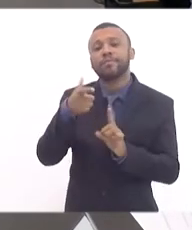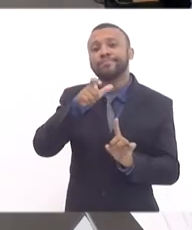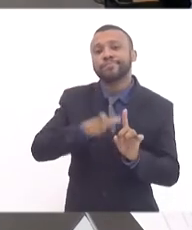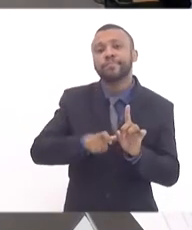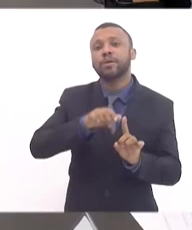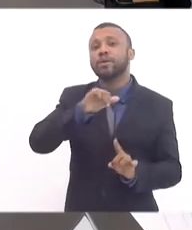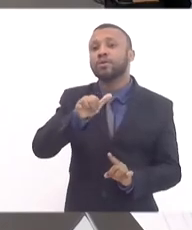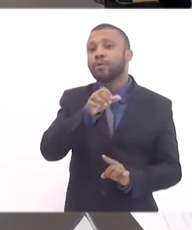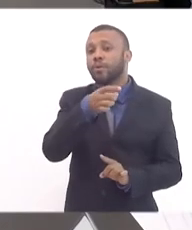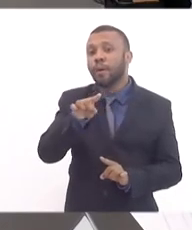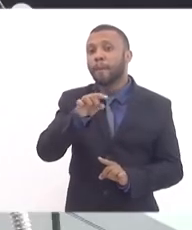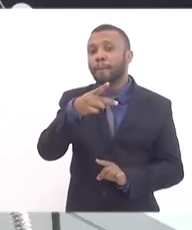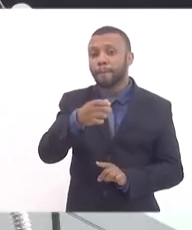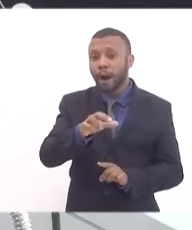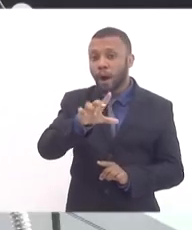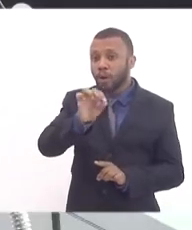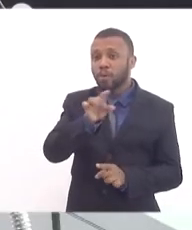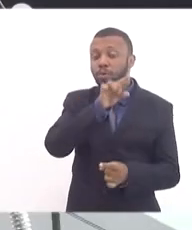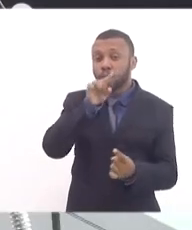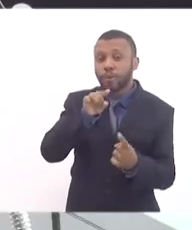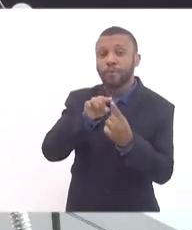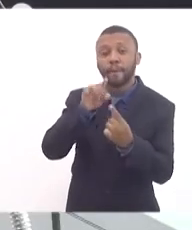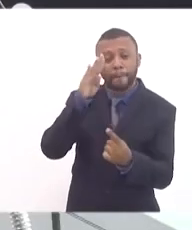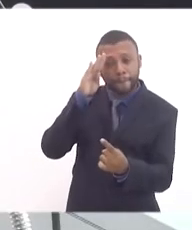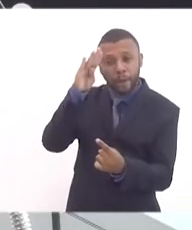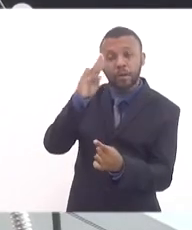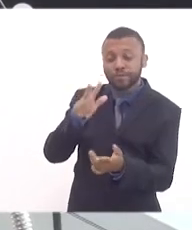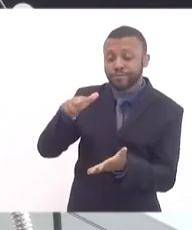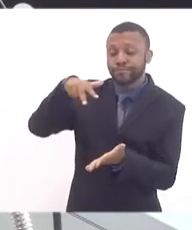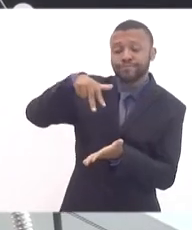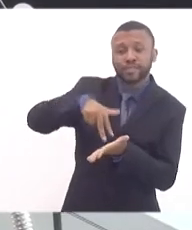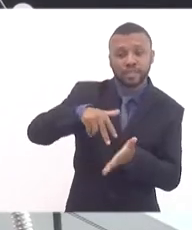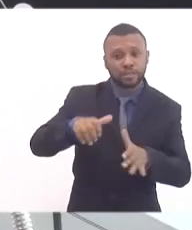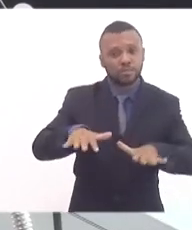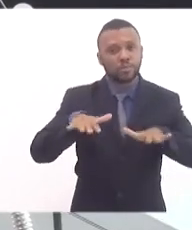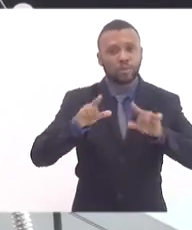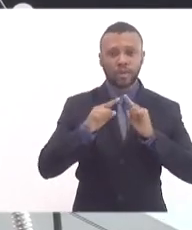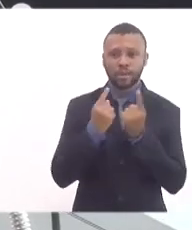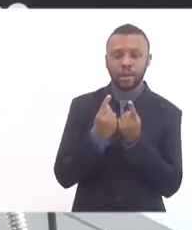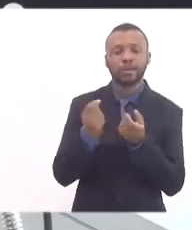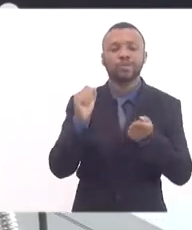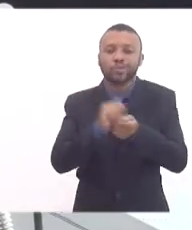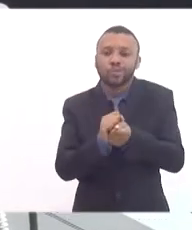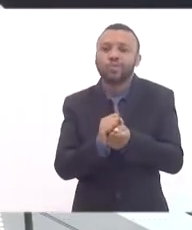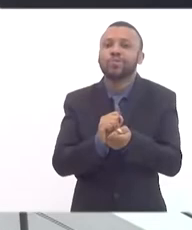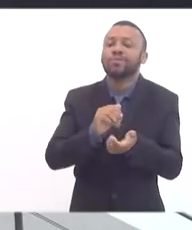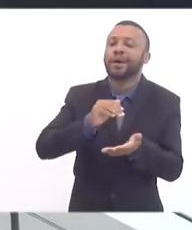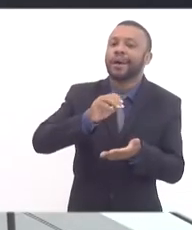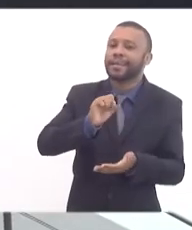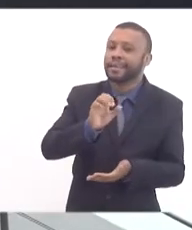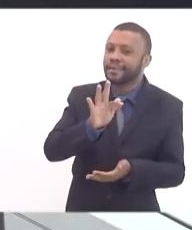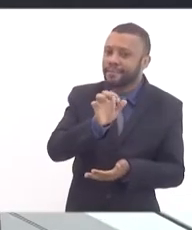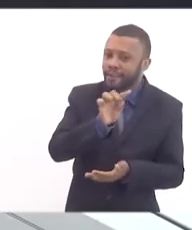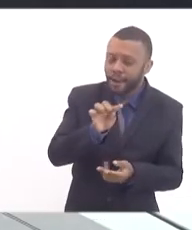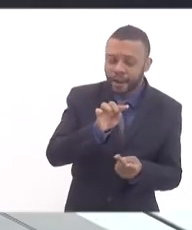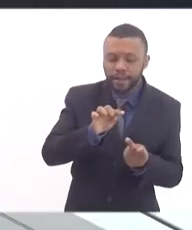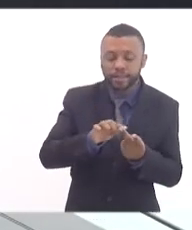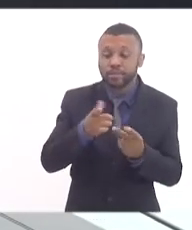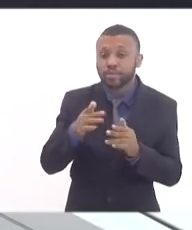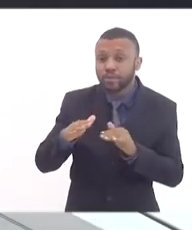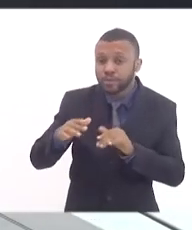é aqui o nosso objetivo né de virar a sua audiência pública juntamente com a fazenda com desenvolvimento com a p&g